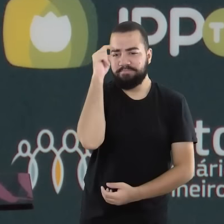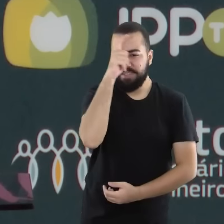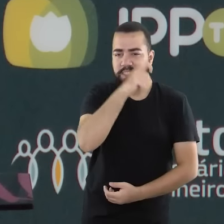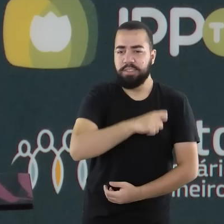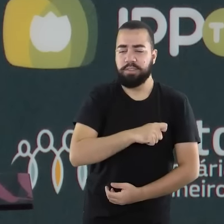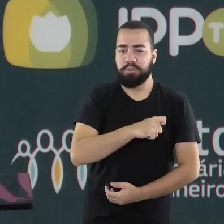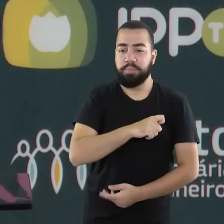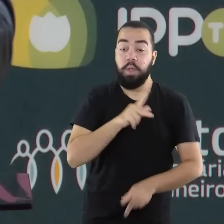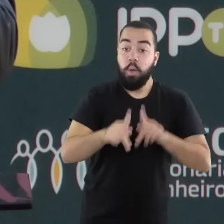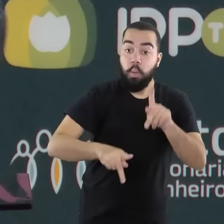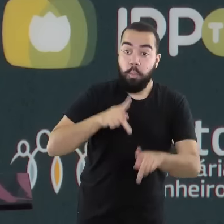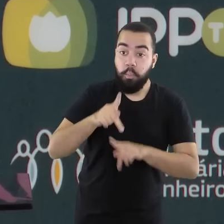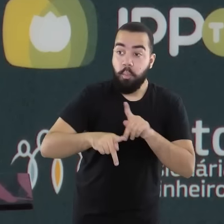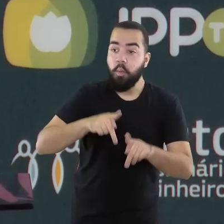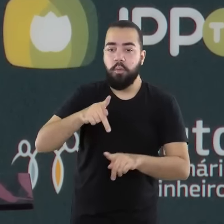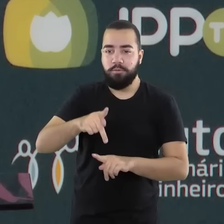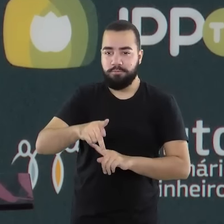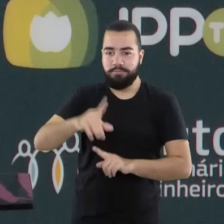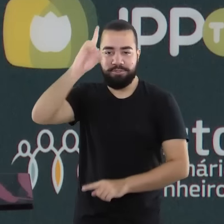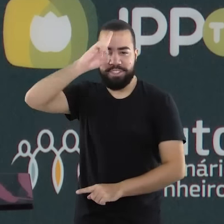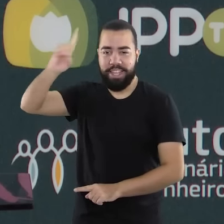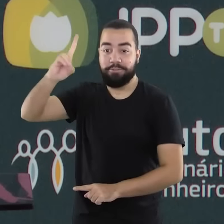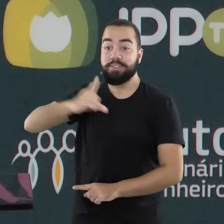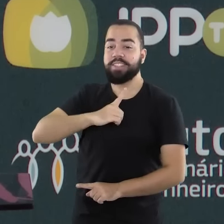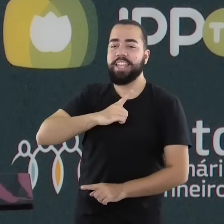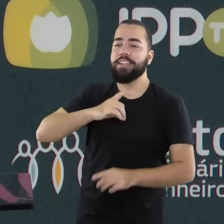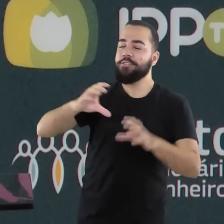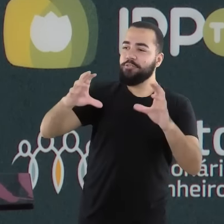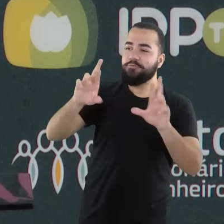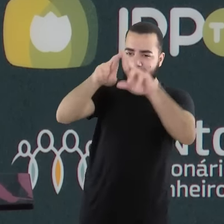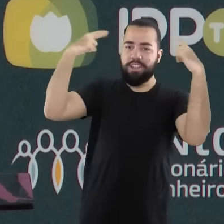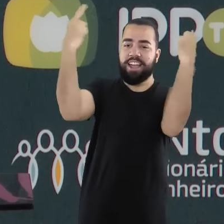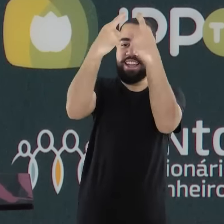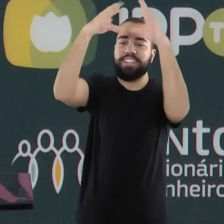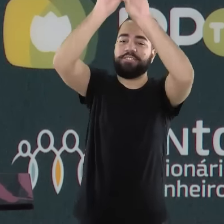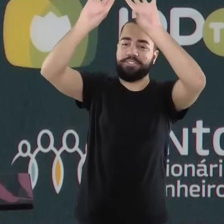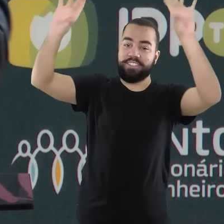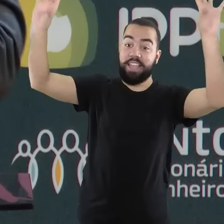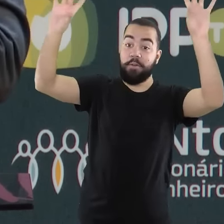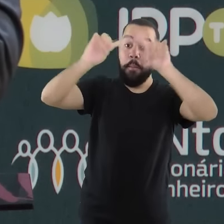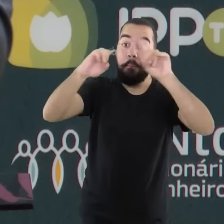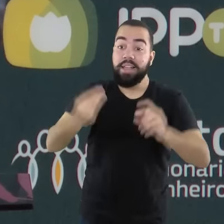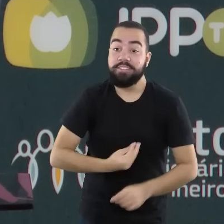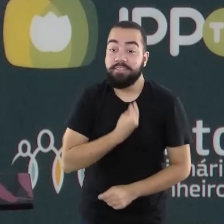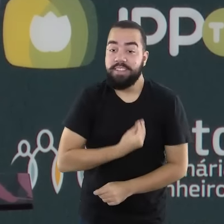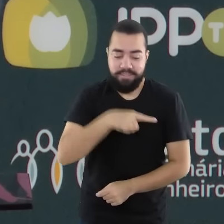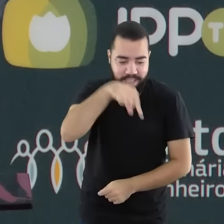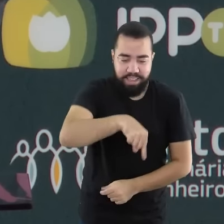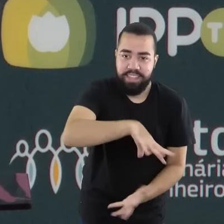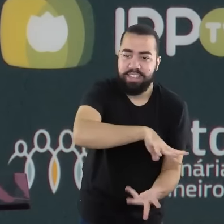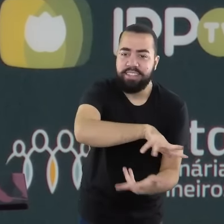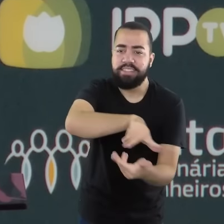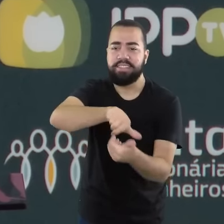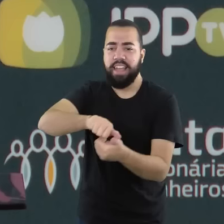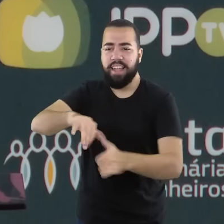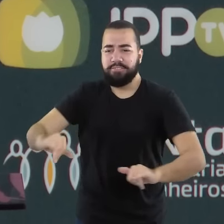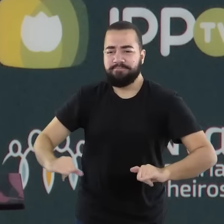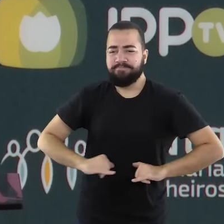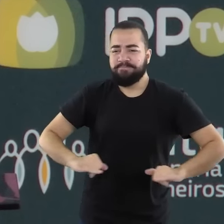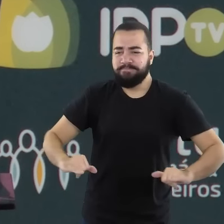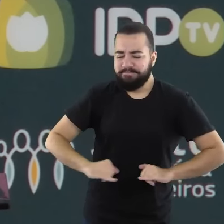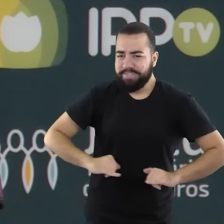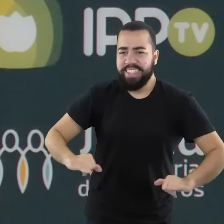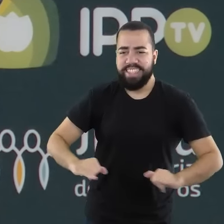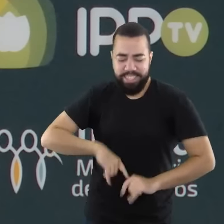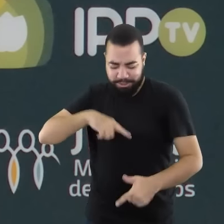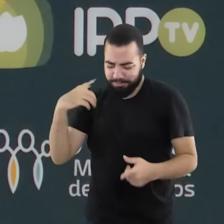povo de Deus, possui uma pátria superior. Mas esse povo habita numa terra de aflição, de